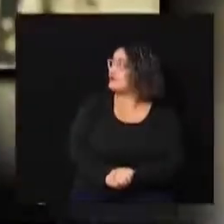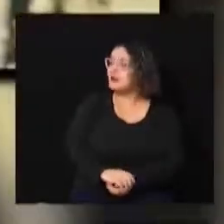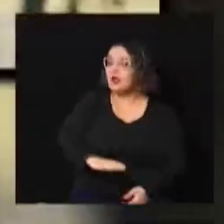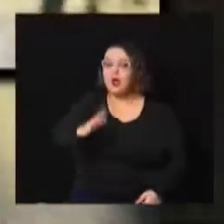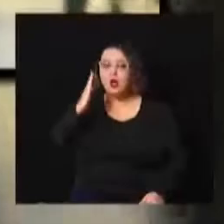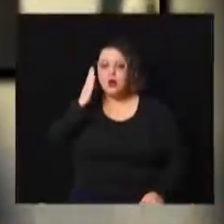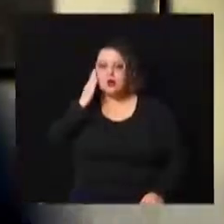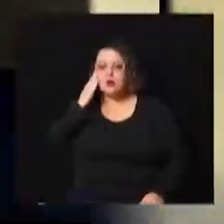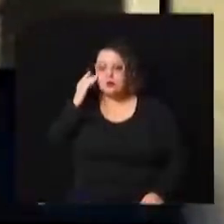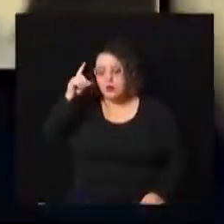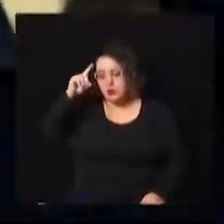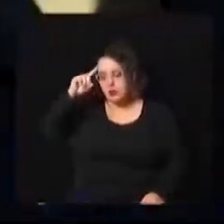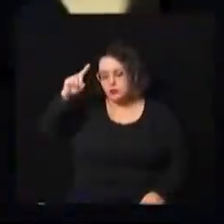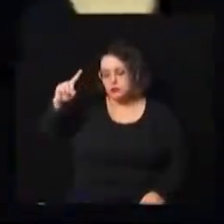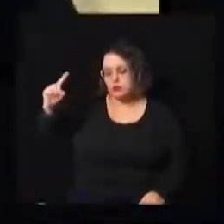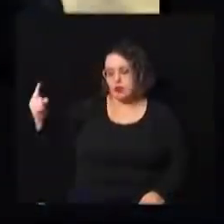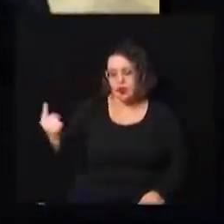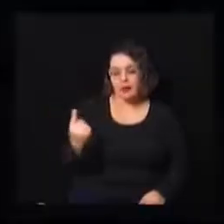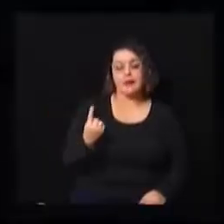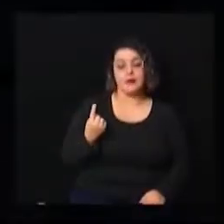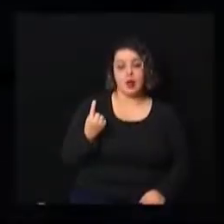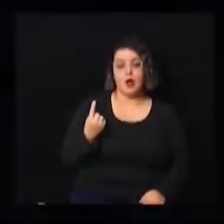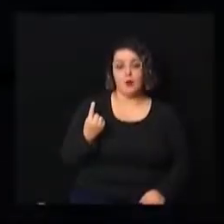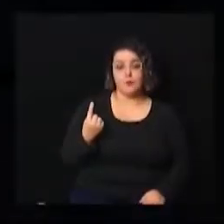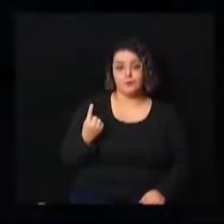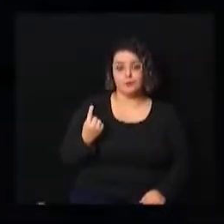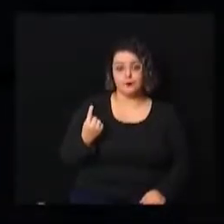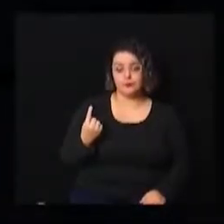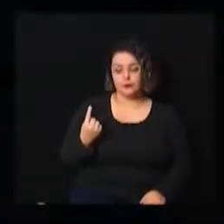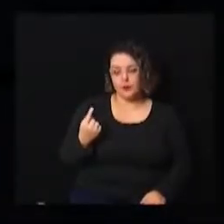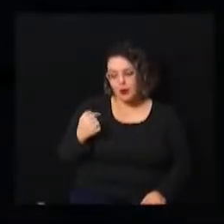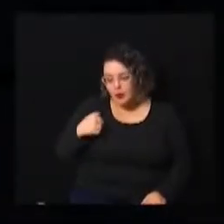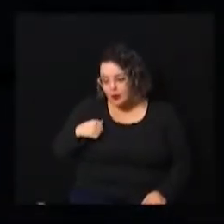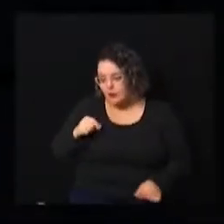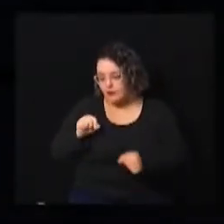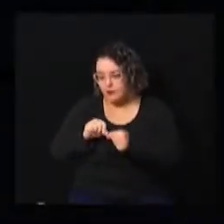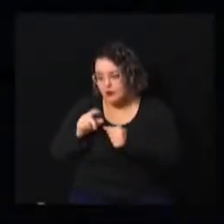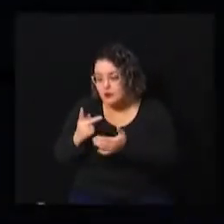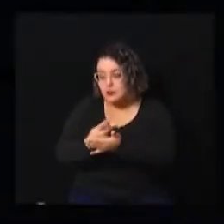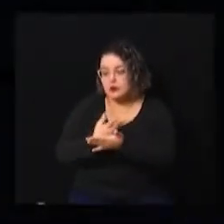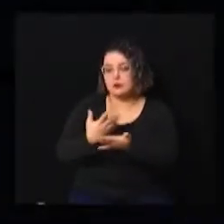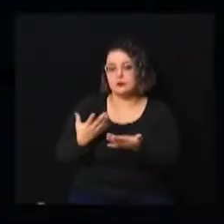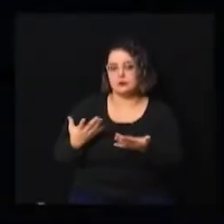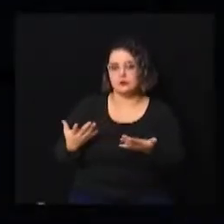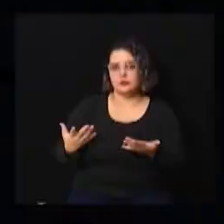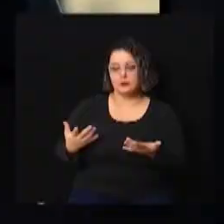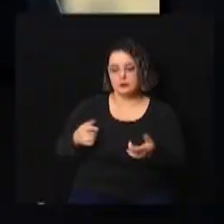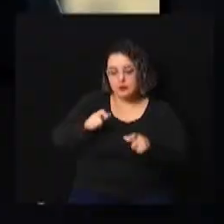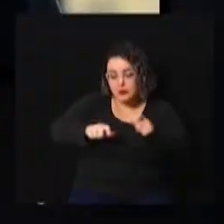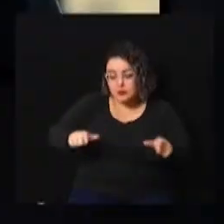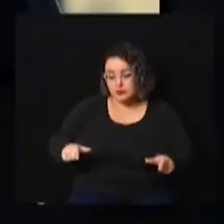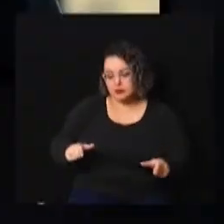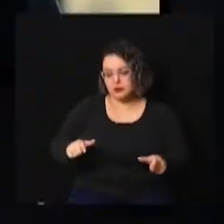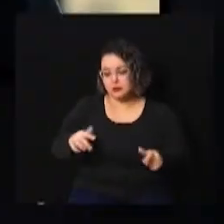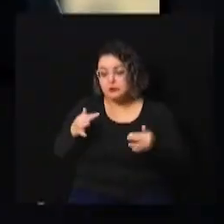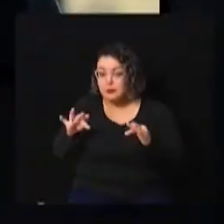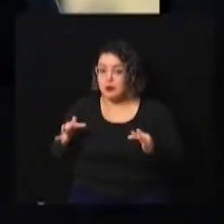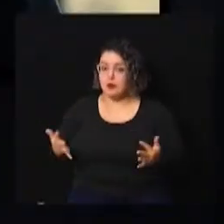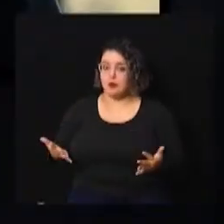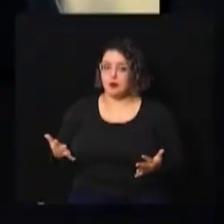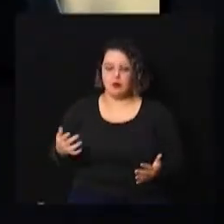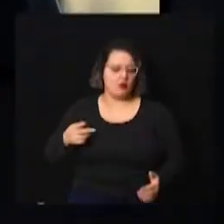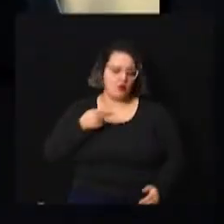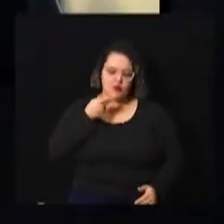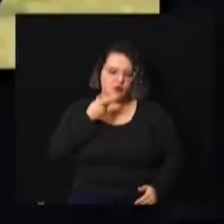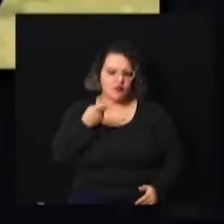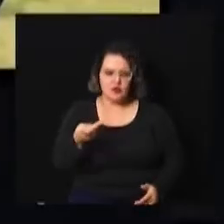Eu sabia que uma hora você ia aparecer. Eu cometi erros e pessoas se feriram. Eu não estou aqui para